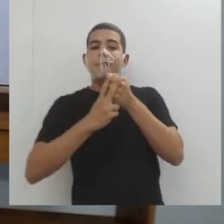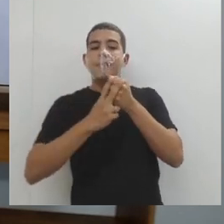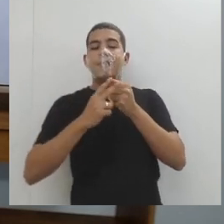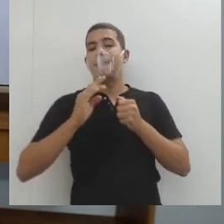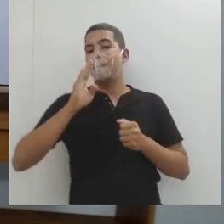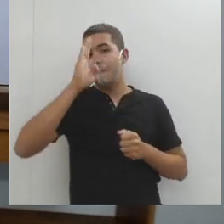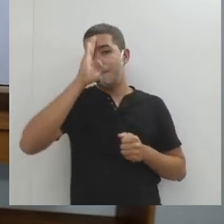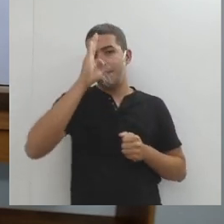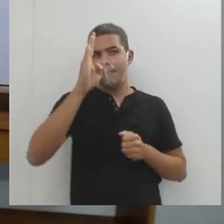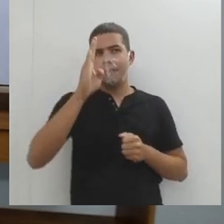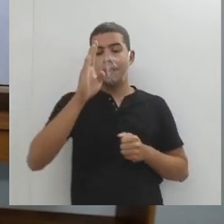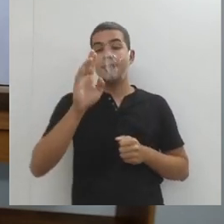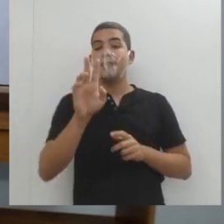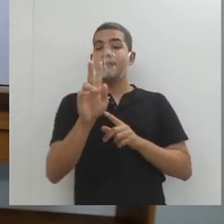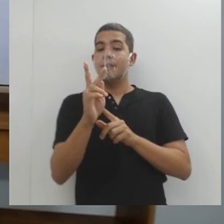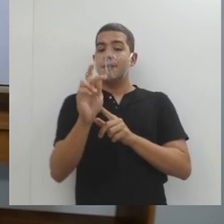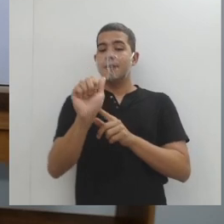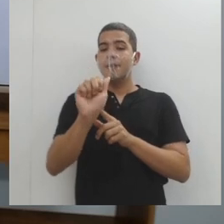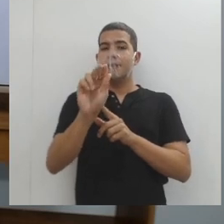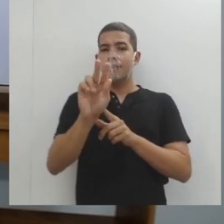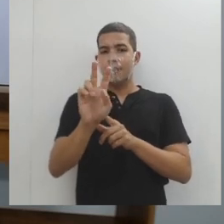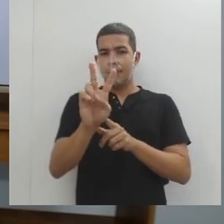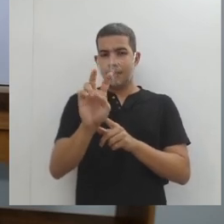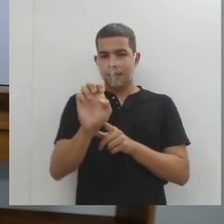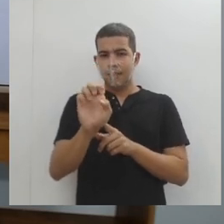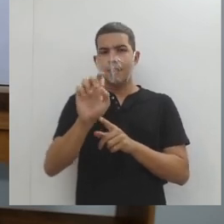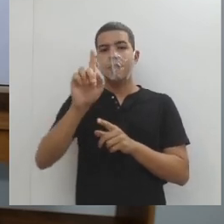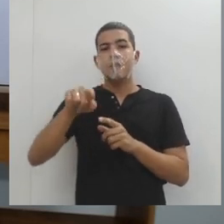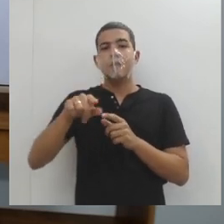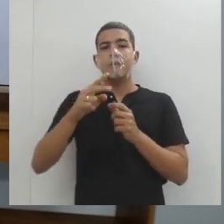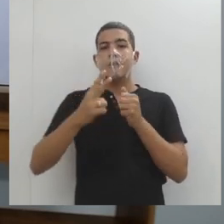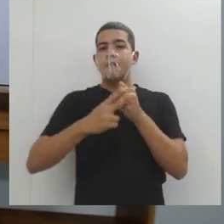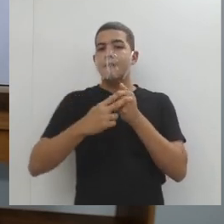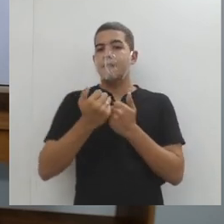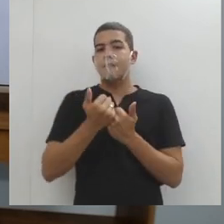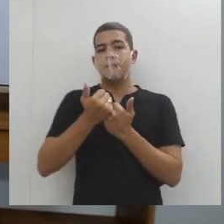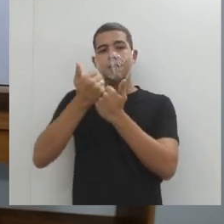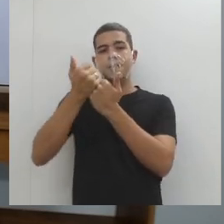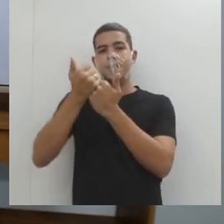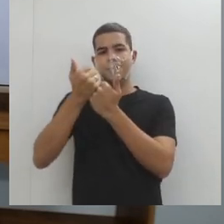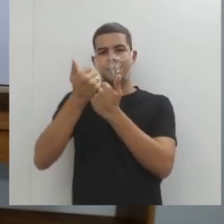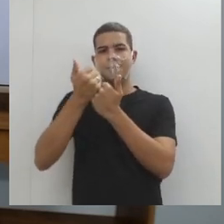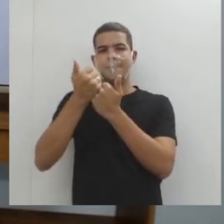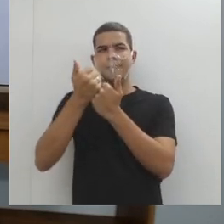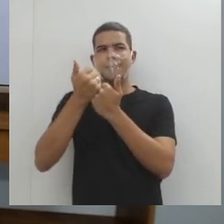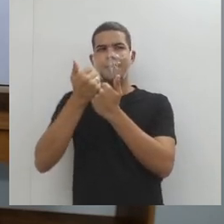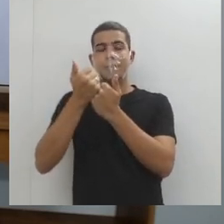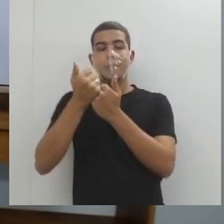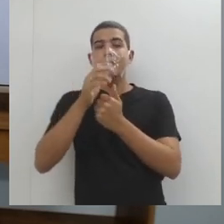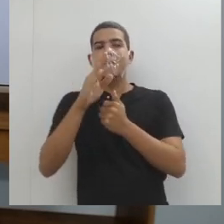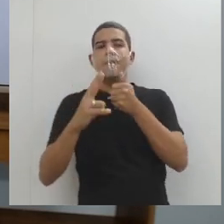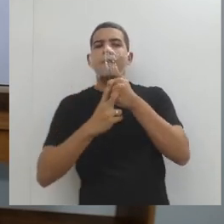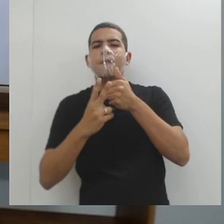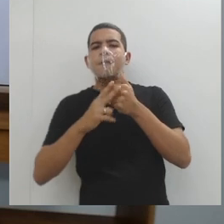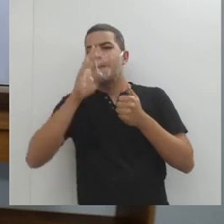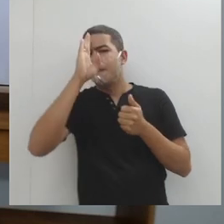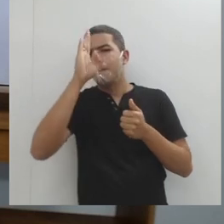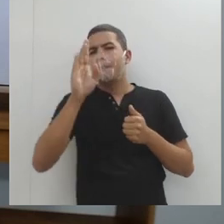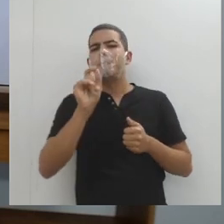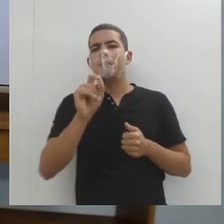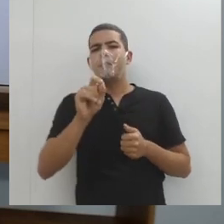é verbo auxiliar nesse caso. E aí o teu verbo principal vai ser work, só que esse verbo work, no present perfect, ele tem